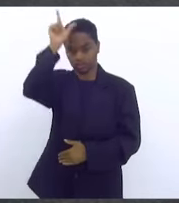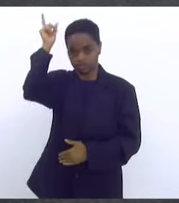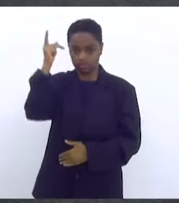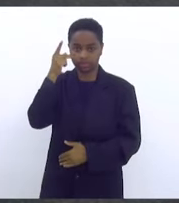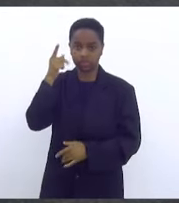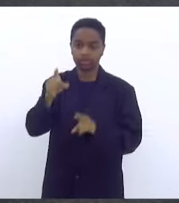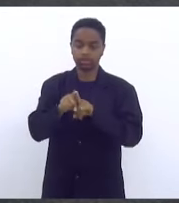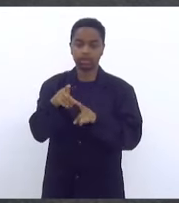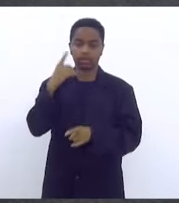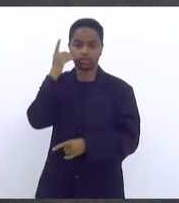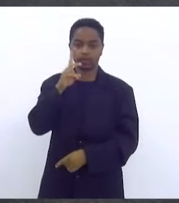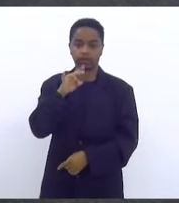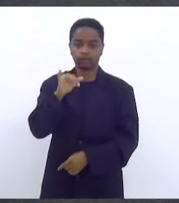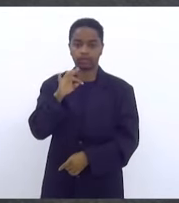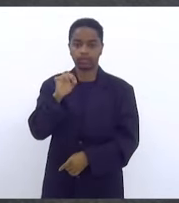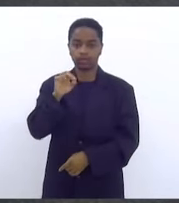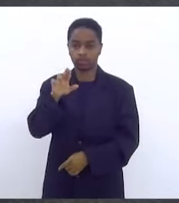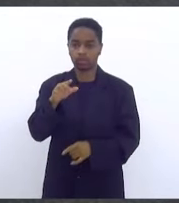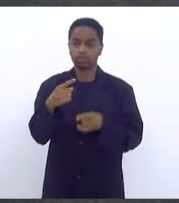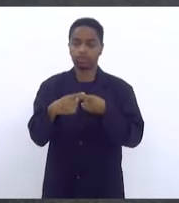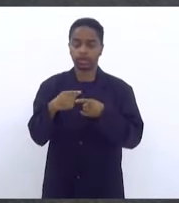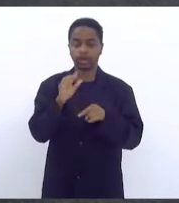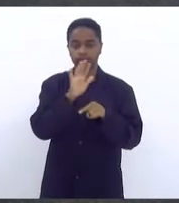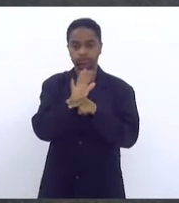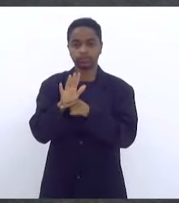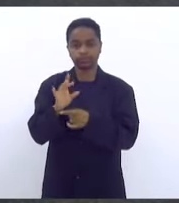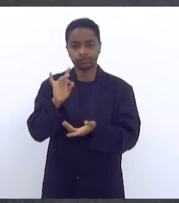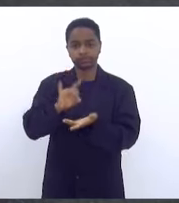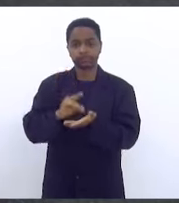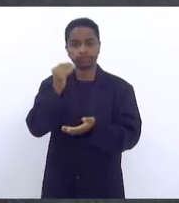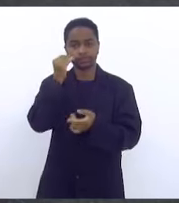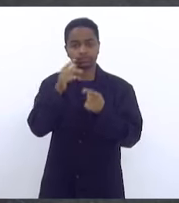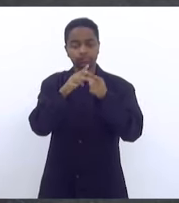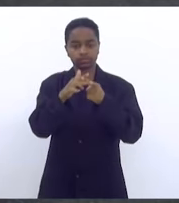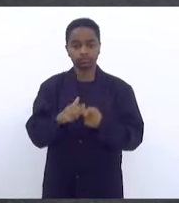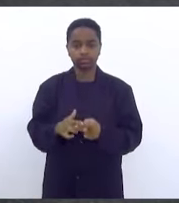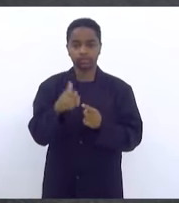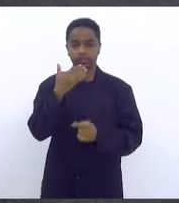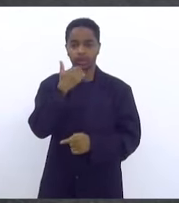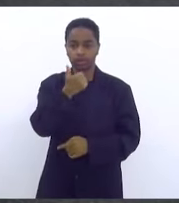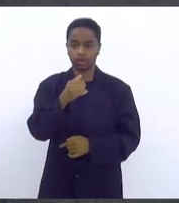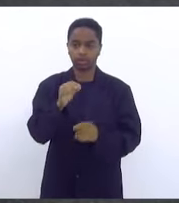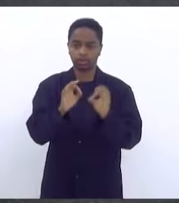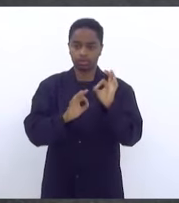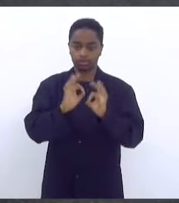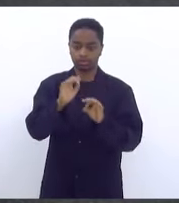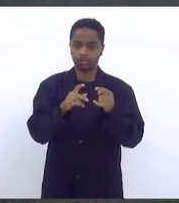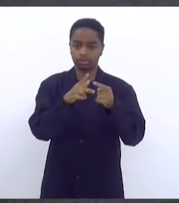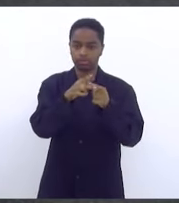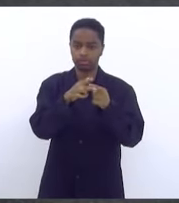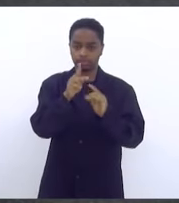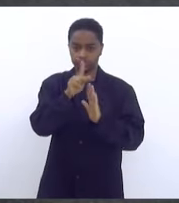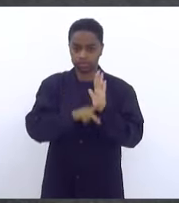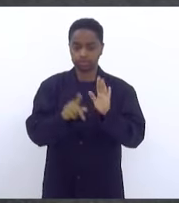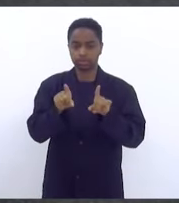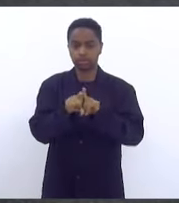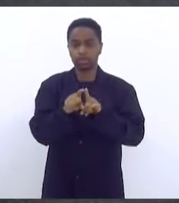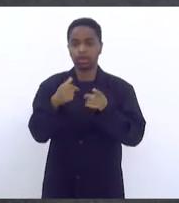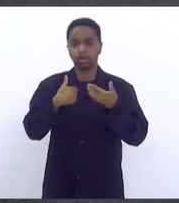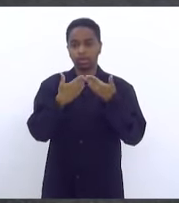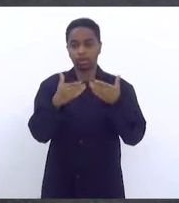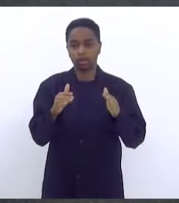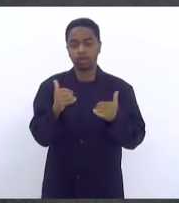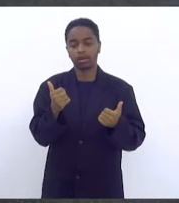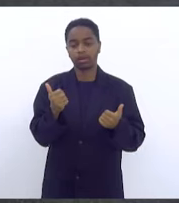e do deputado Vitor Júnior, que contribuíram muito para, de fato, aprimorar o projeto. Aliás, abro a coautoria para o